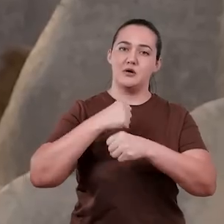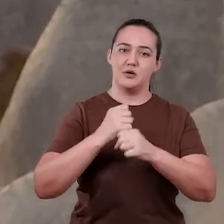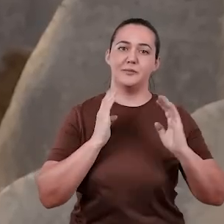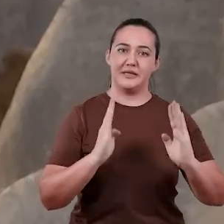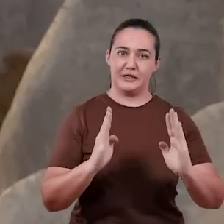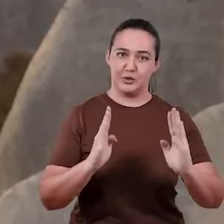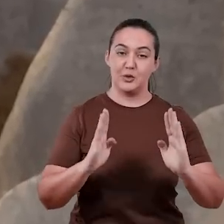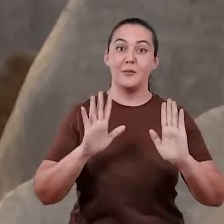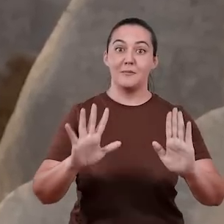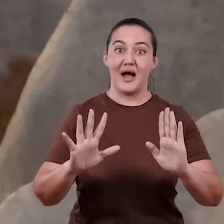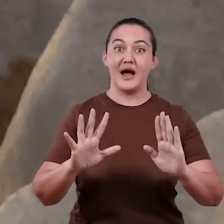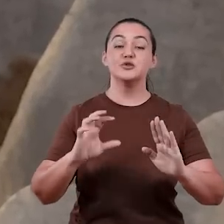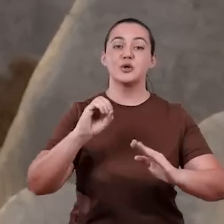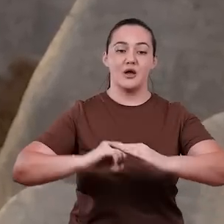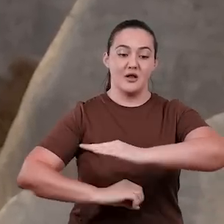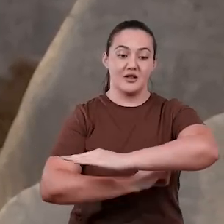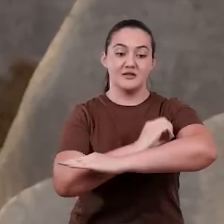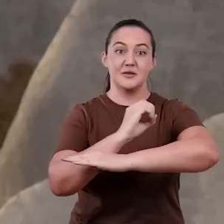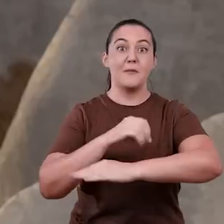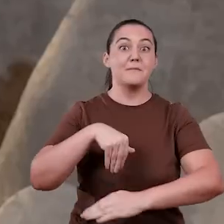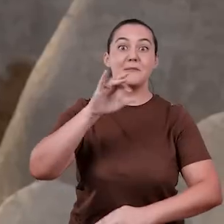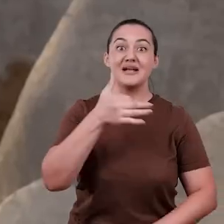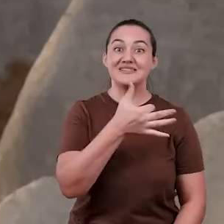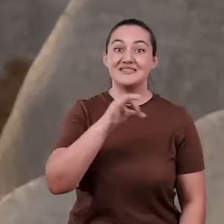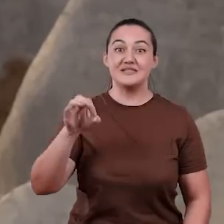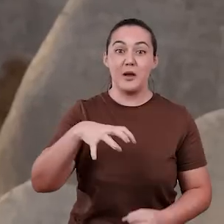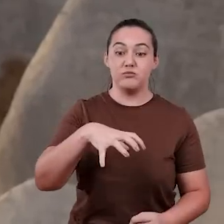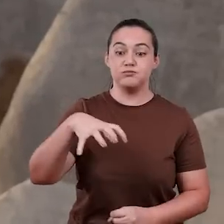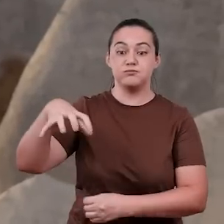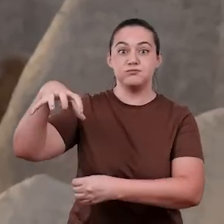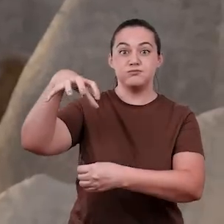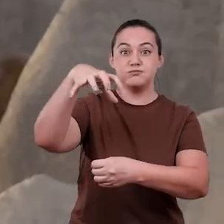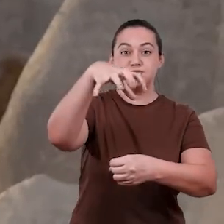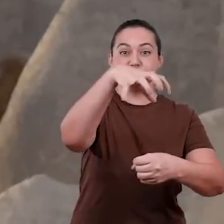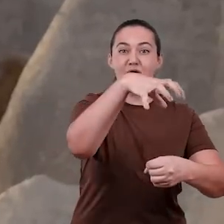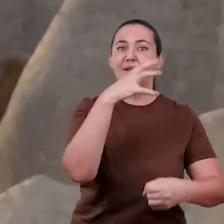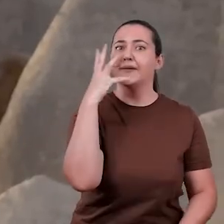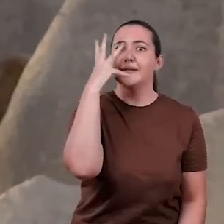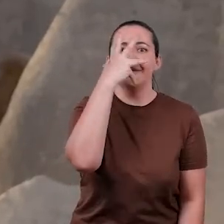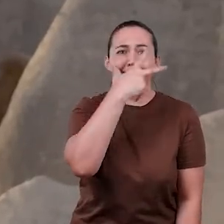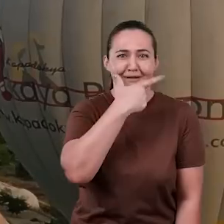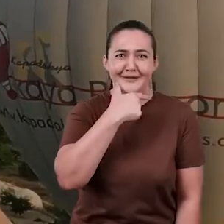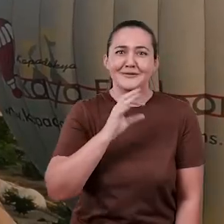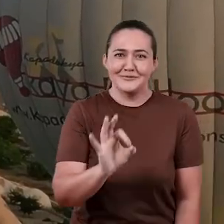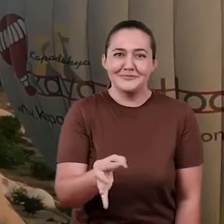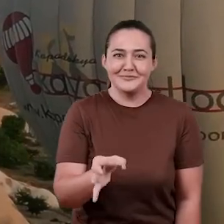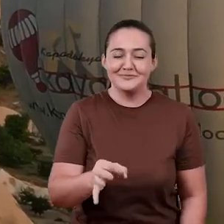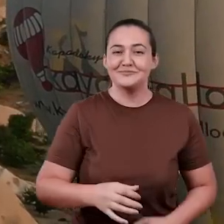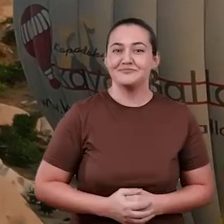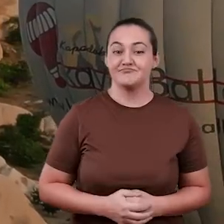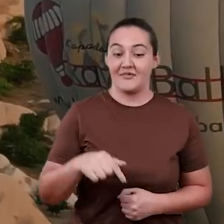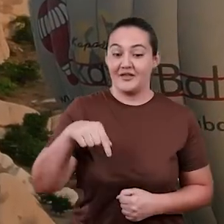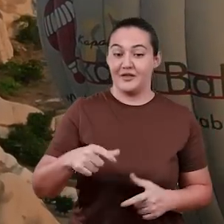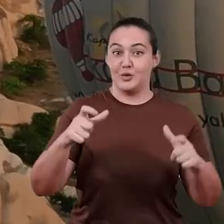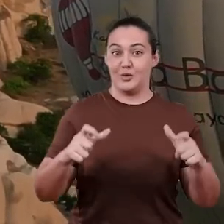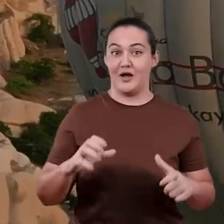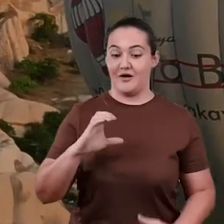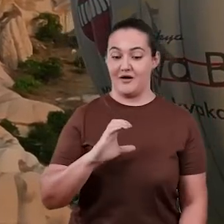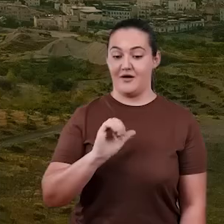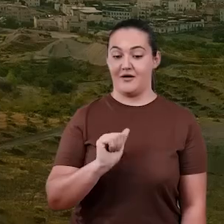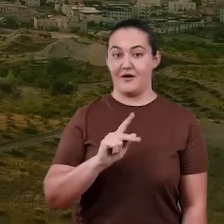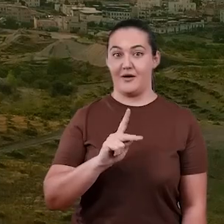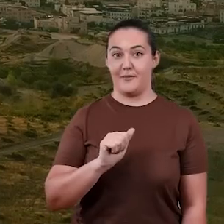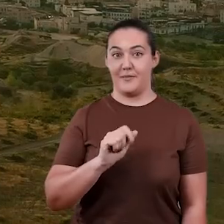mas ao nascer do sol sobem mais de 100 balões por dia. Já imaginou que coisa linda? Pois é, a Capadócia é uma